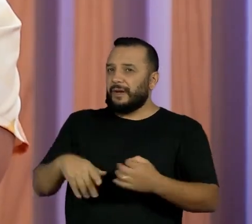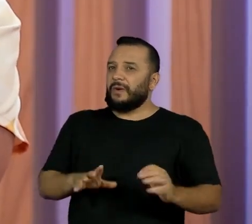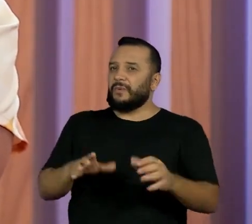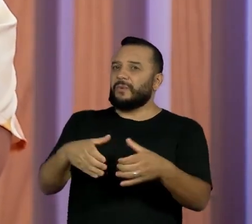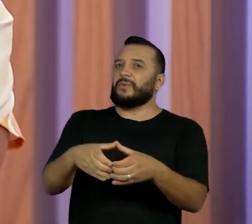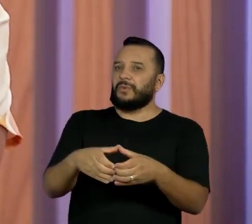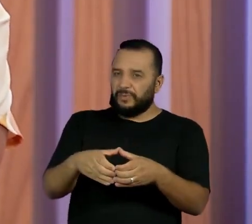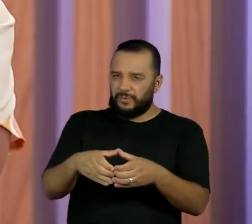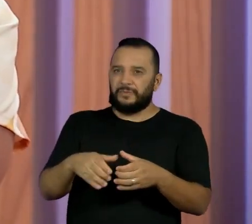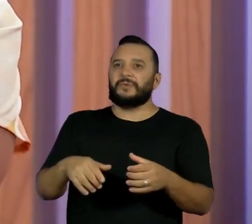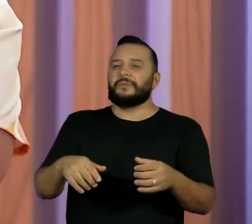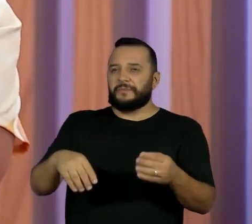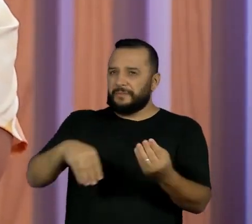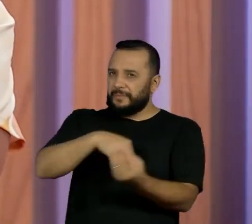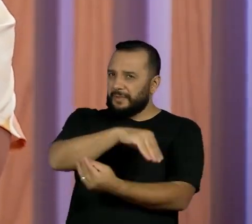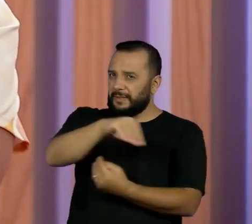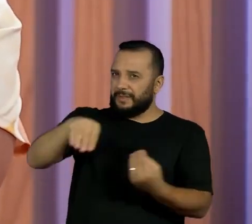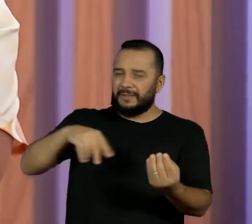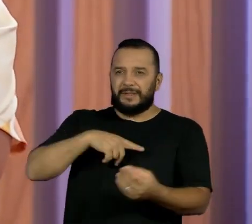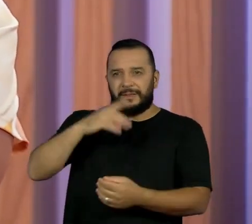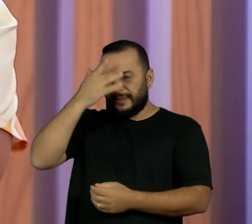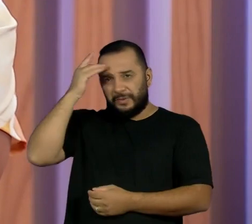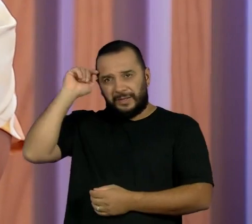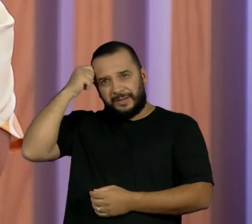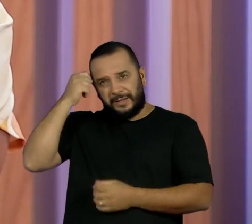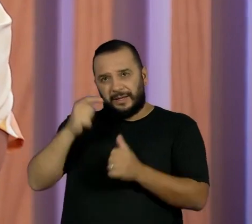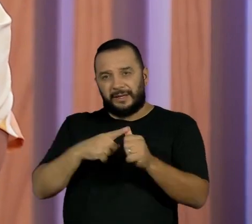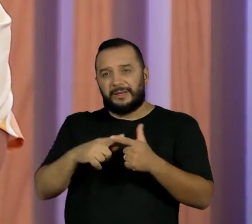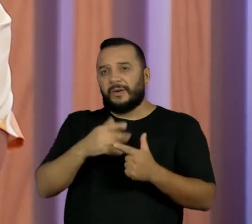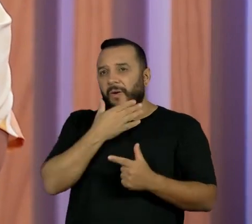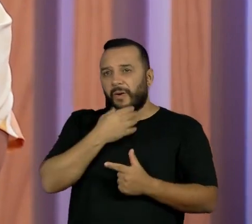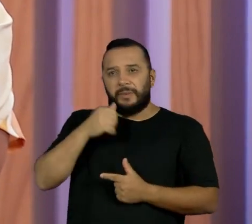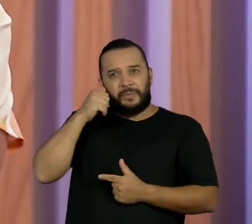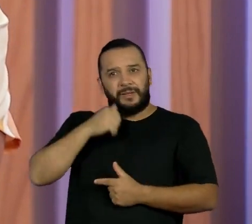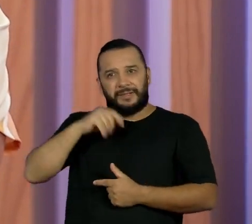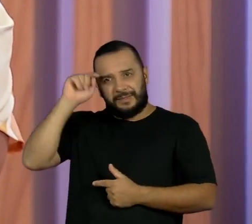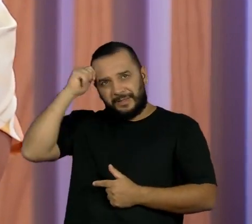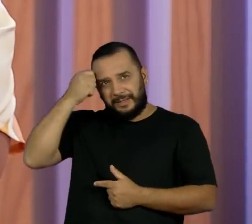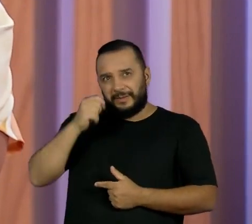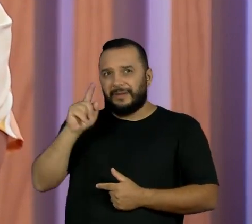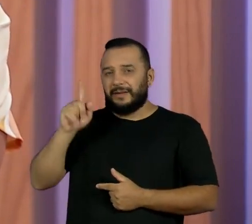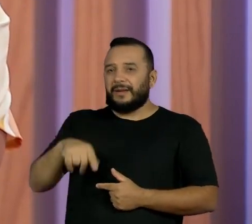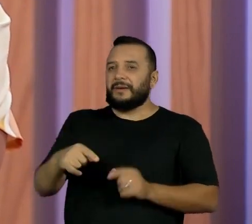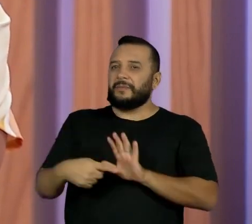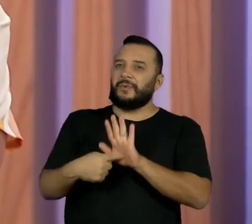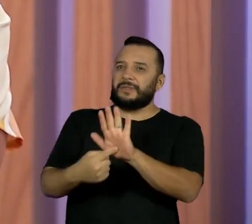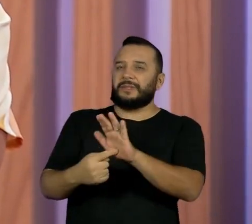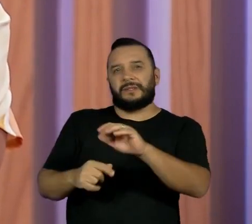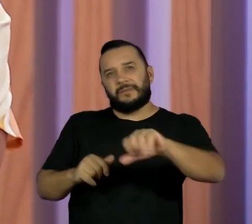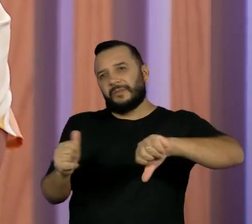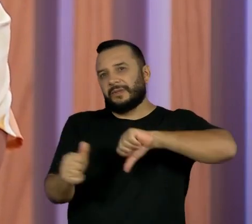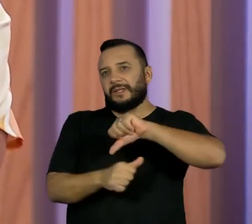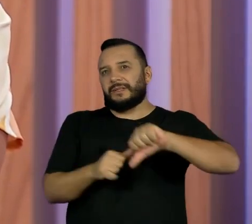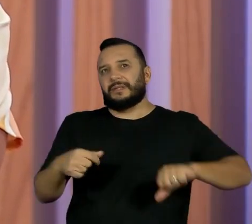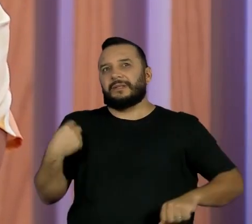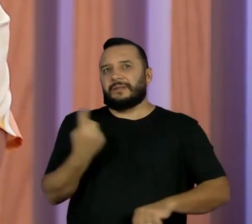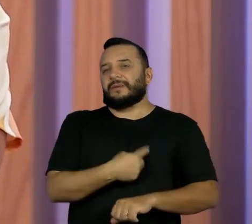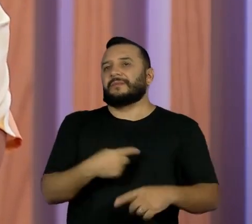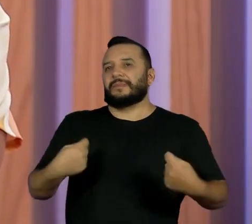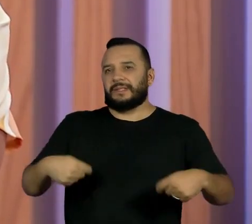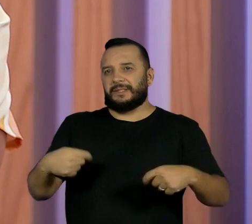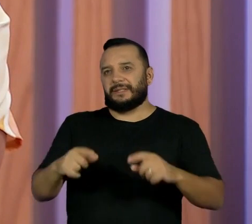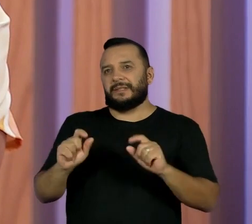equipe mista, é uma equipe que tem pessoas negras, mulheres e homens negros. Então, isso é a expressão da mudança que a gente precisa ter